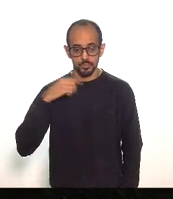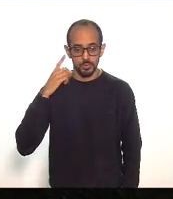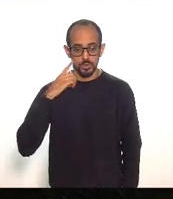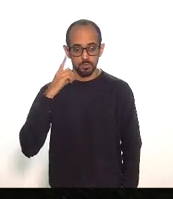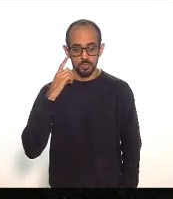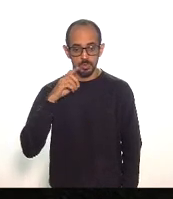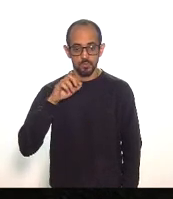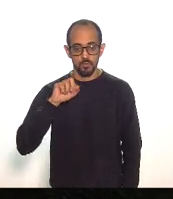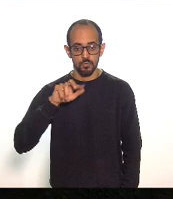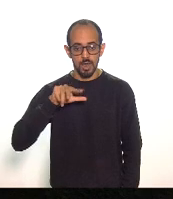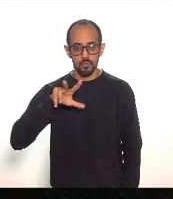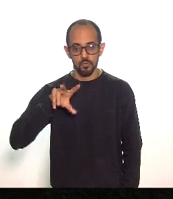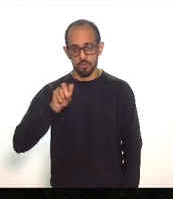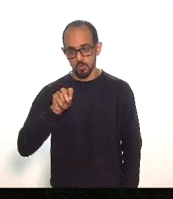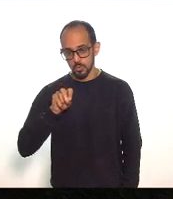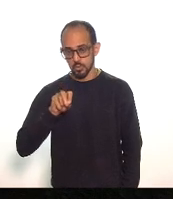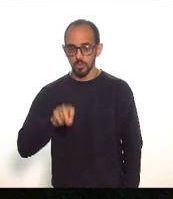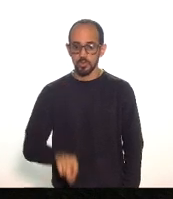Deputado Fábio Silva.